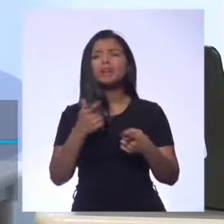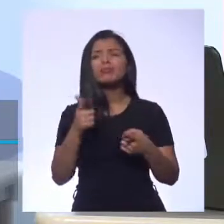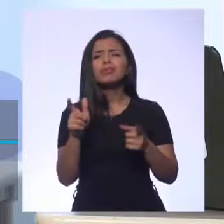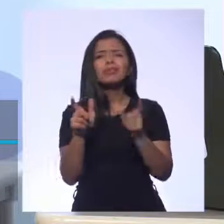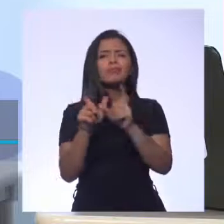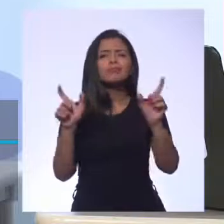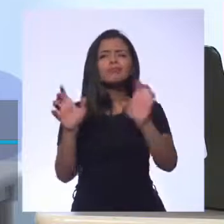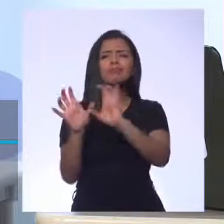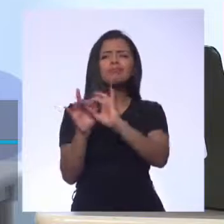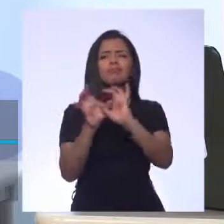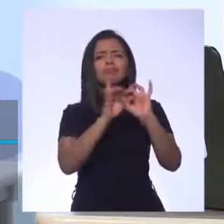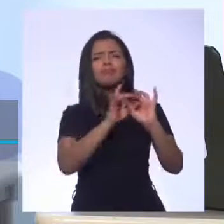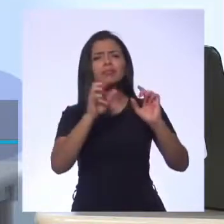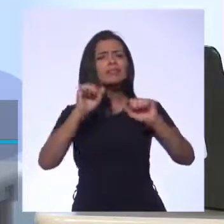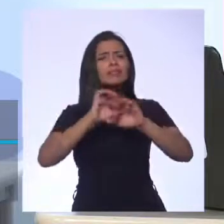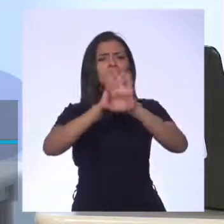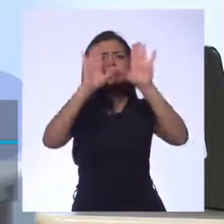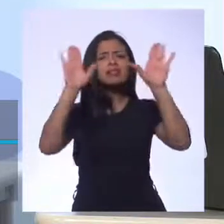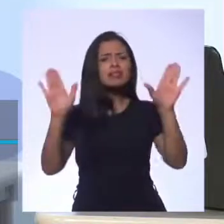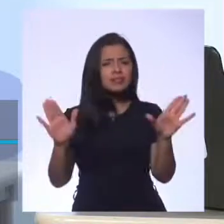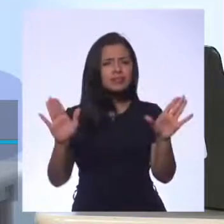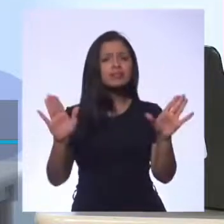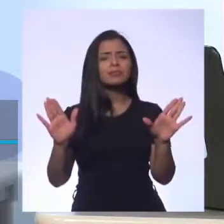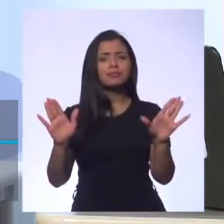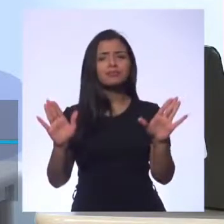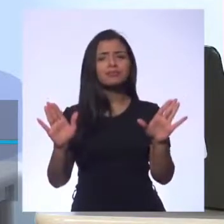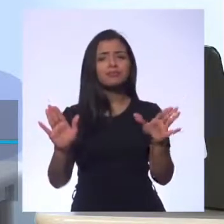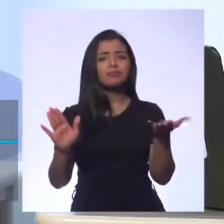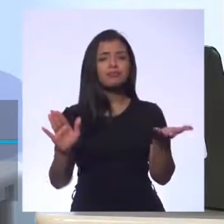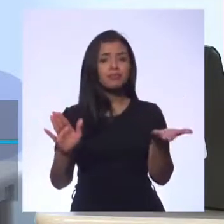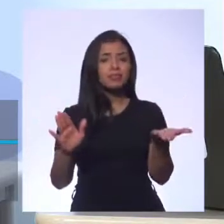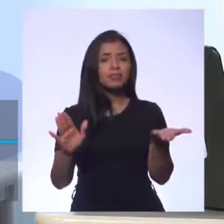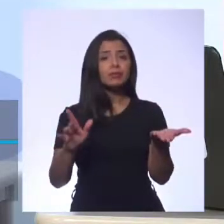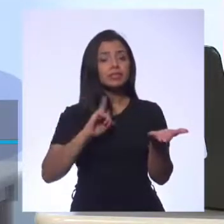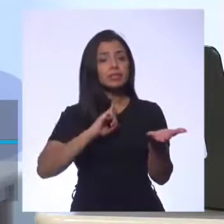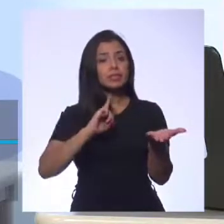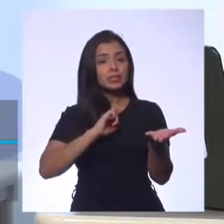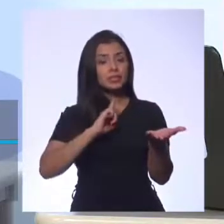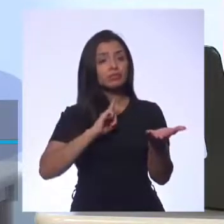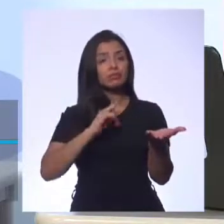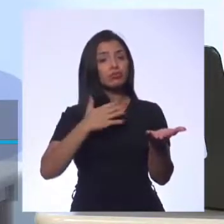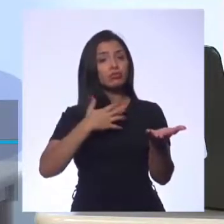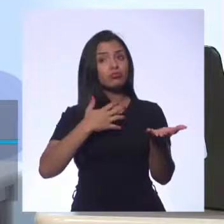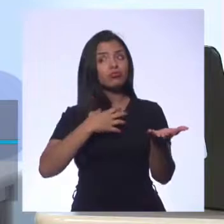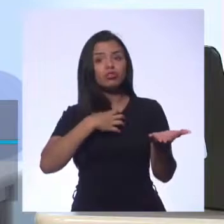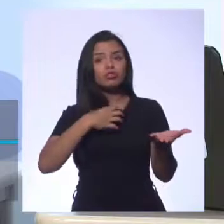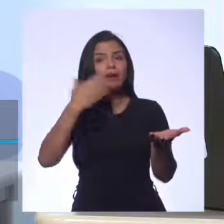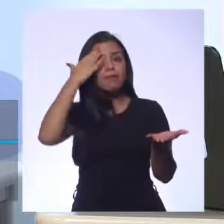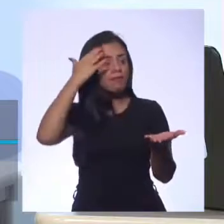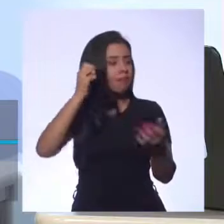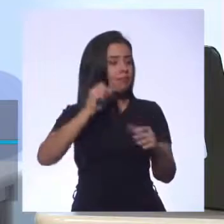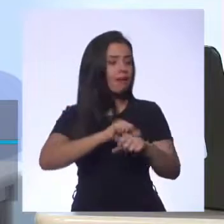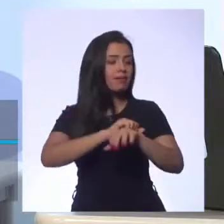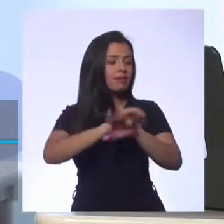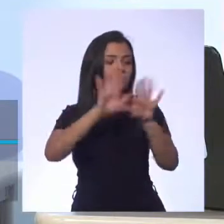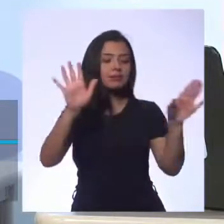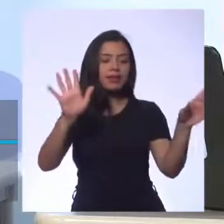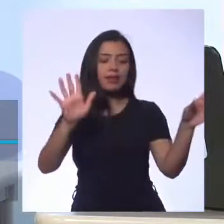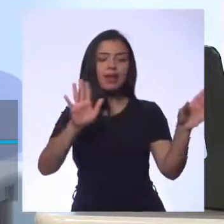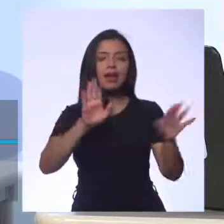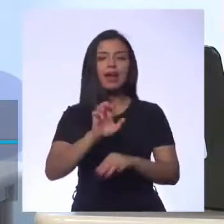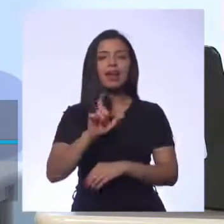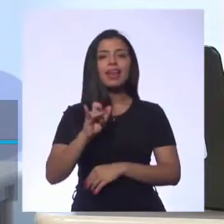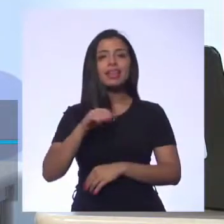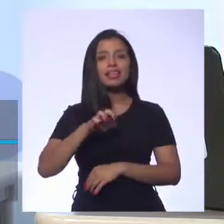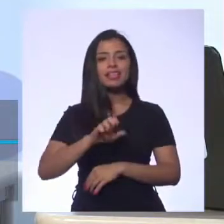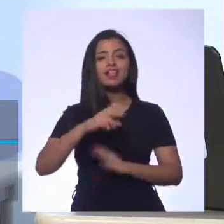no sentido de escrita, mas nós temos vírgulas e pontos que entram na parte de coerência e coesão. A professora Elaine vai ler a primeira parte, eu leio a